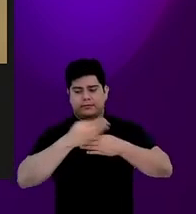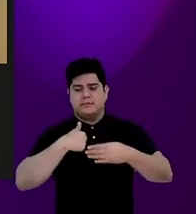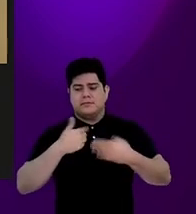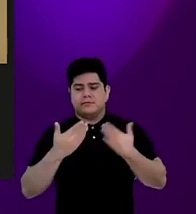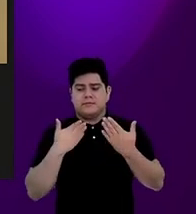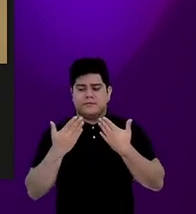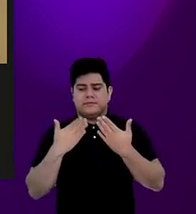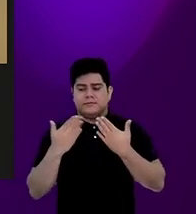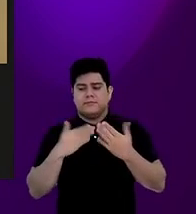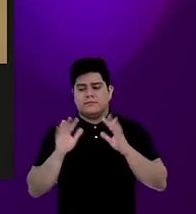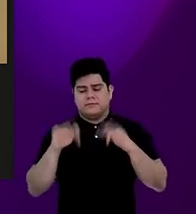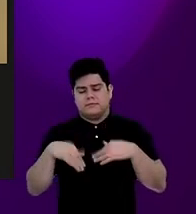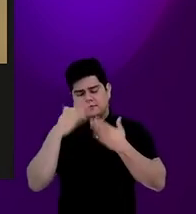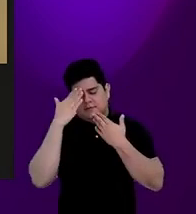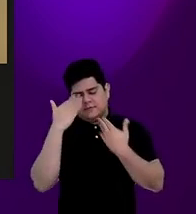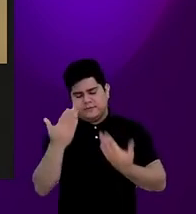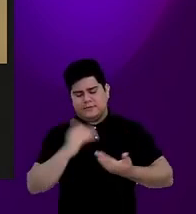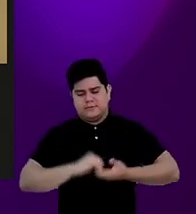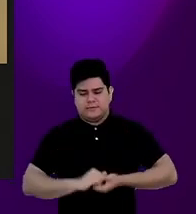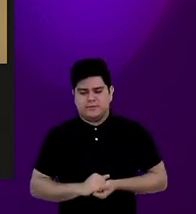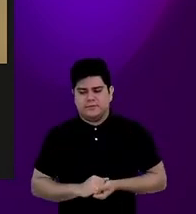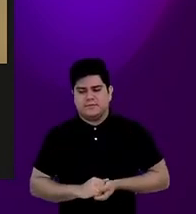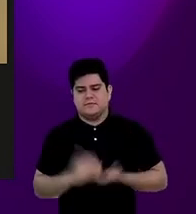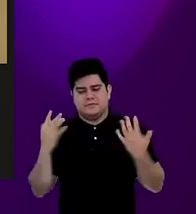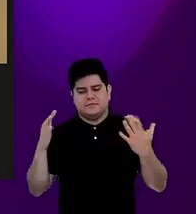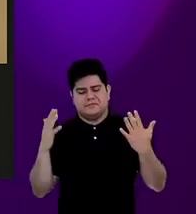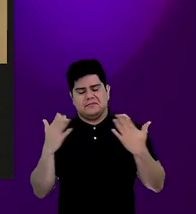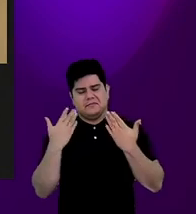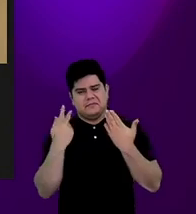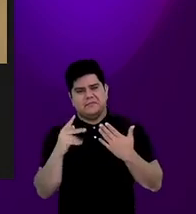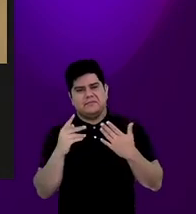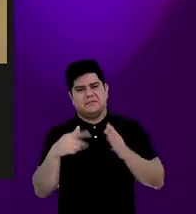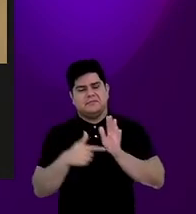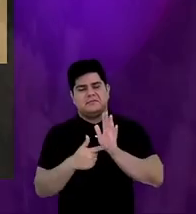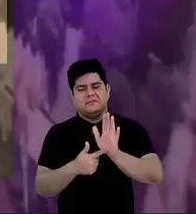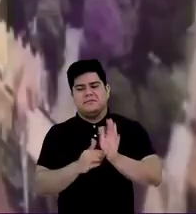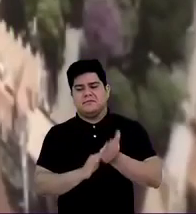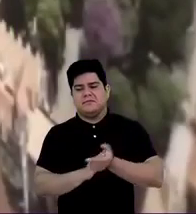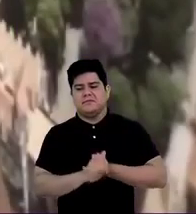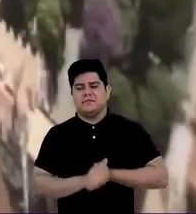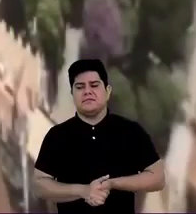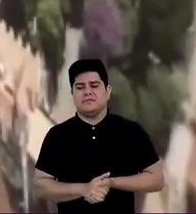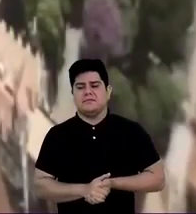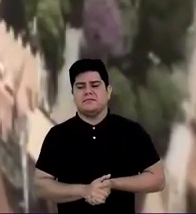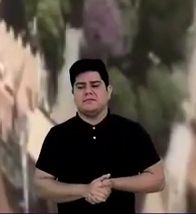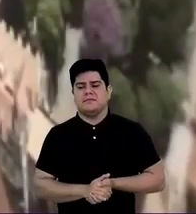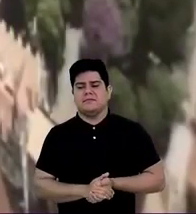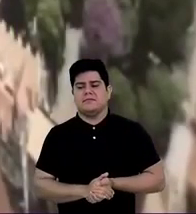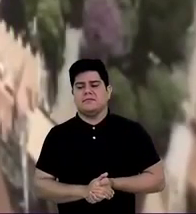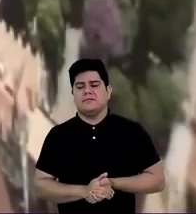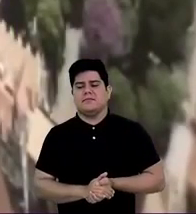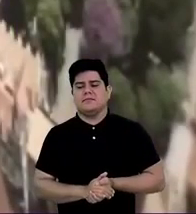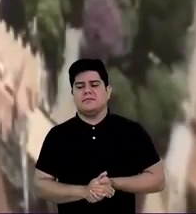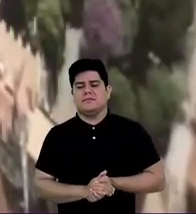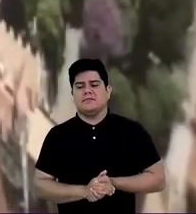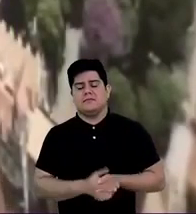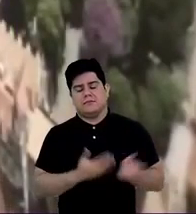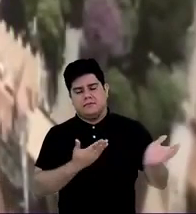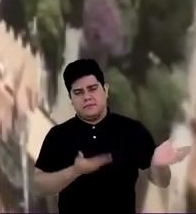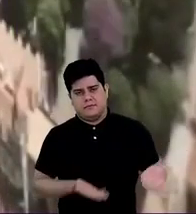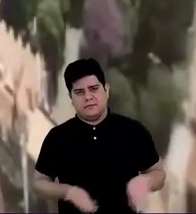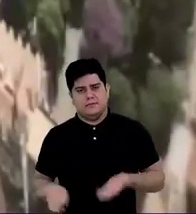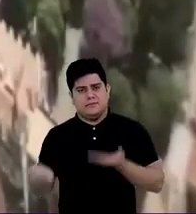discussão final. Muito obrigado. Parabéns pela sua apresentação. Eu passo de pronto, então, a